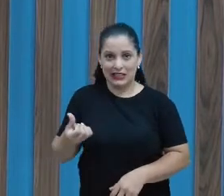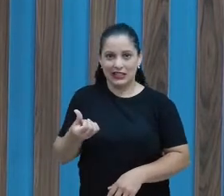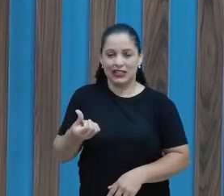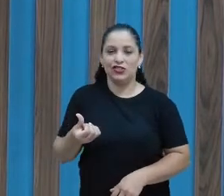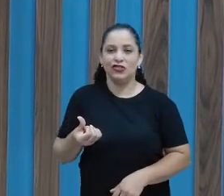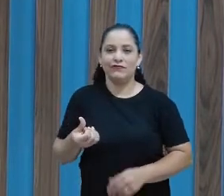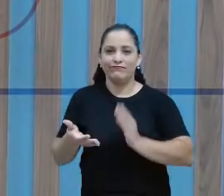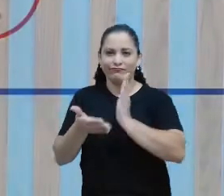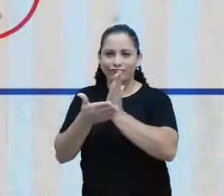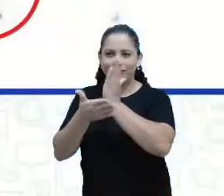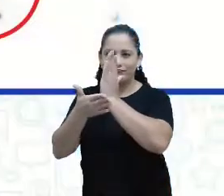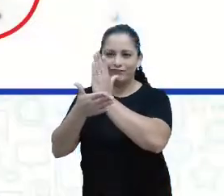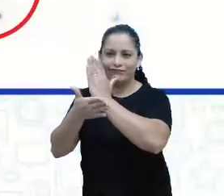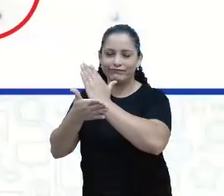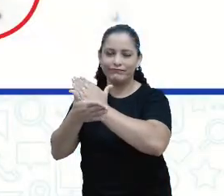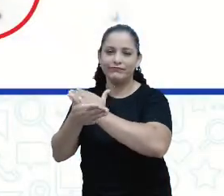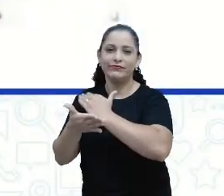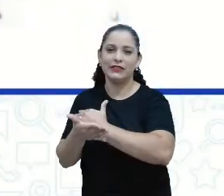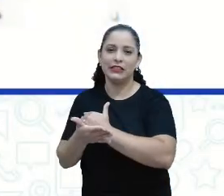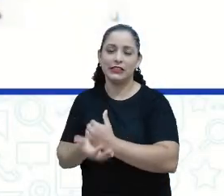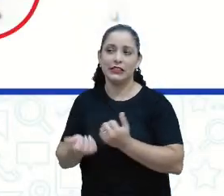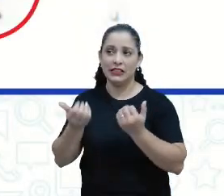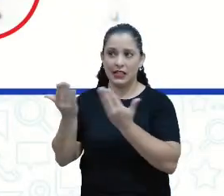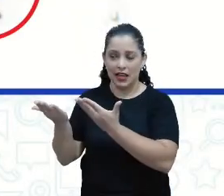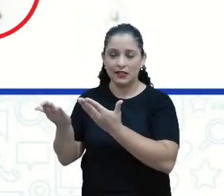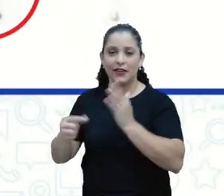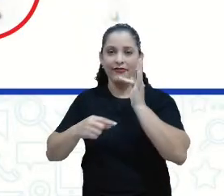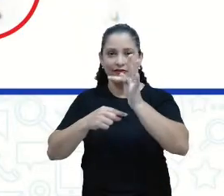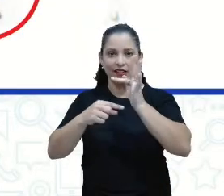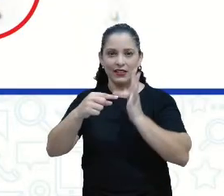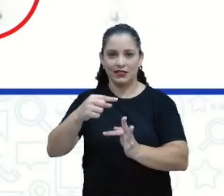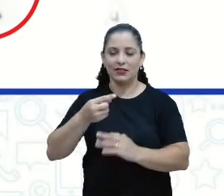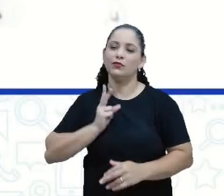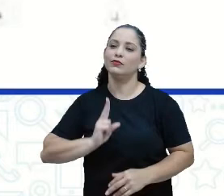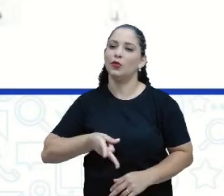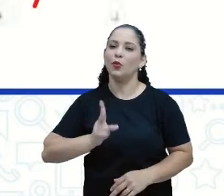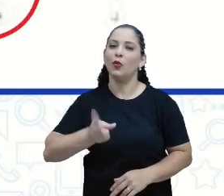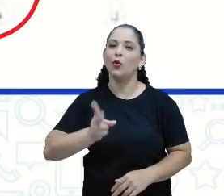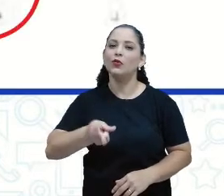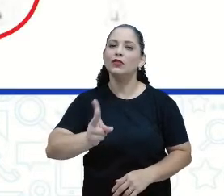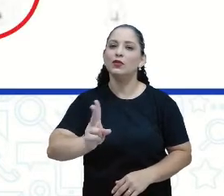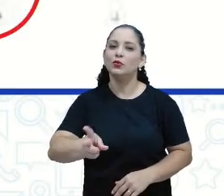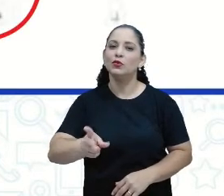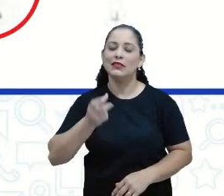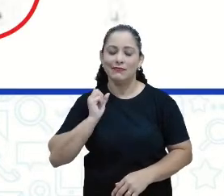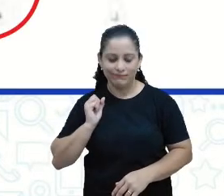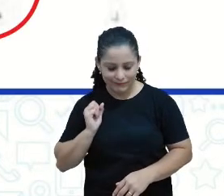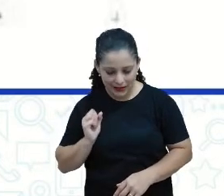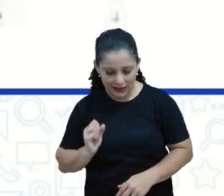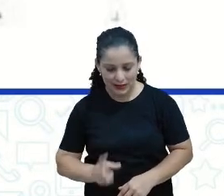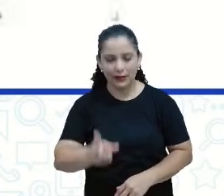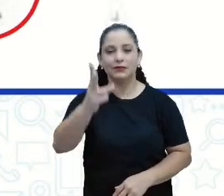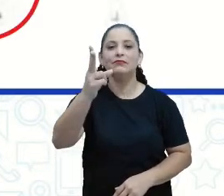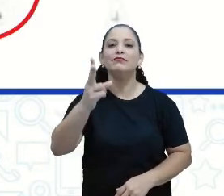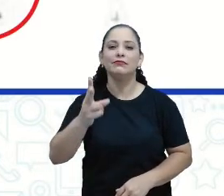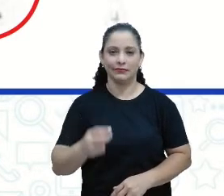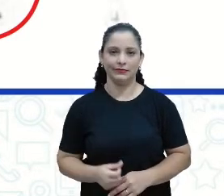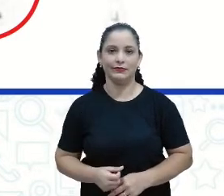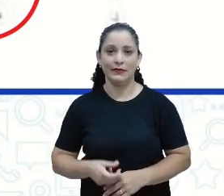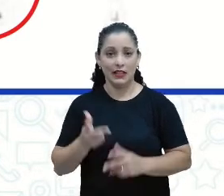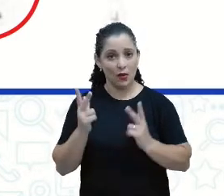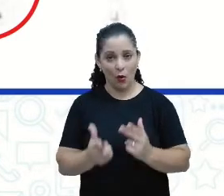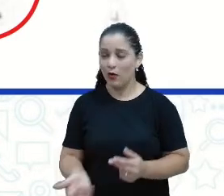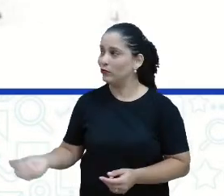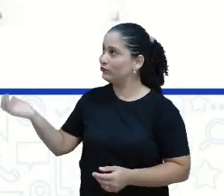partes iguais, para que essa fração continue sendo preenchida pela metade, certo? Que foi o que aconteceu